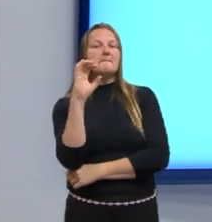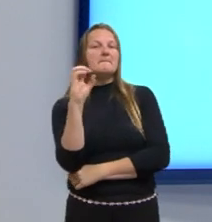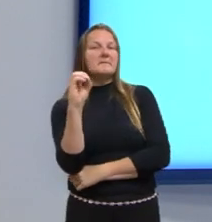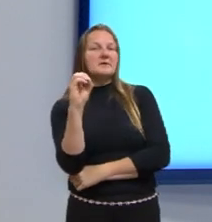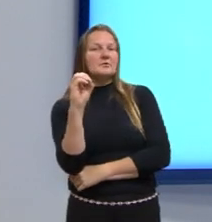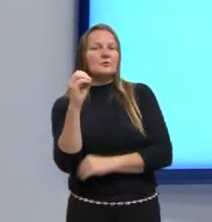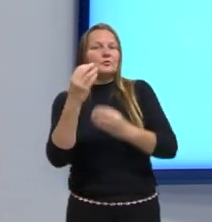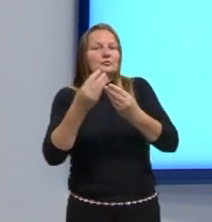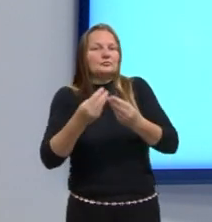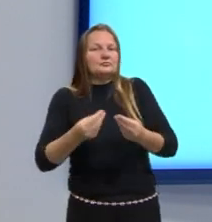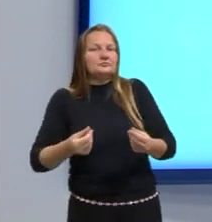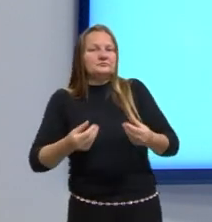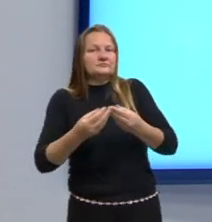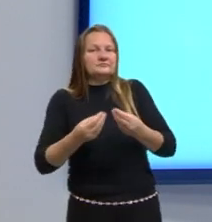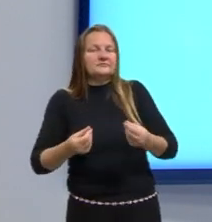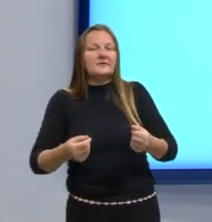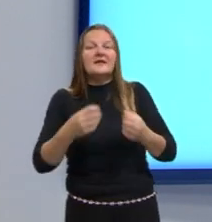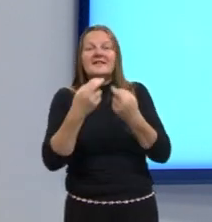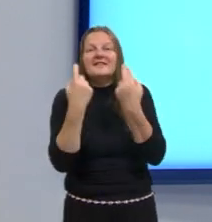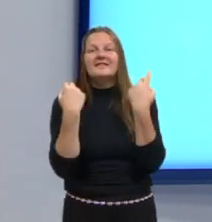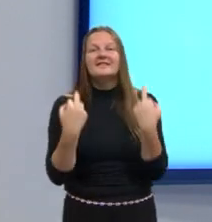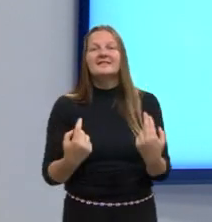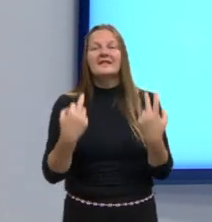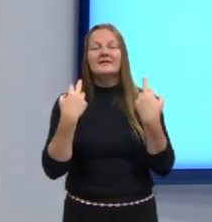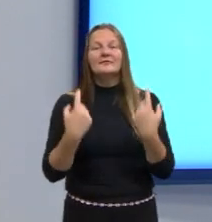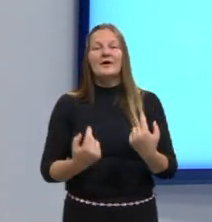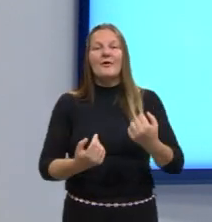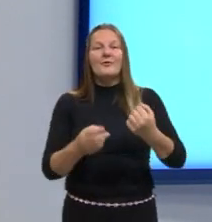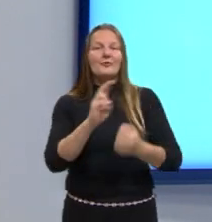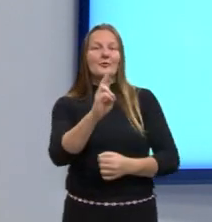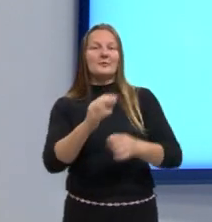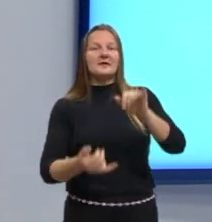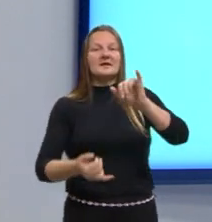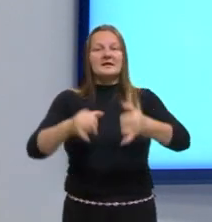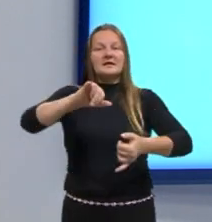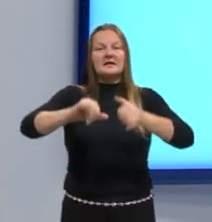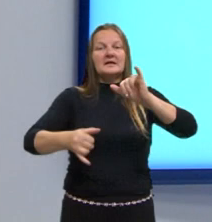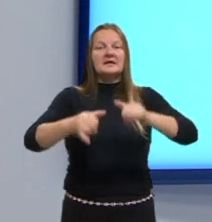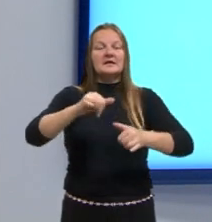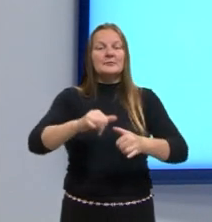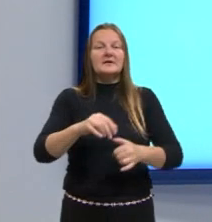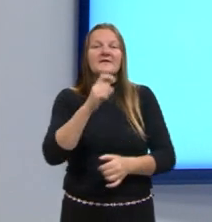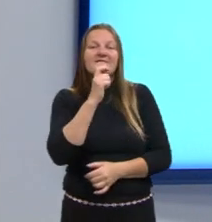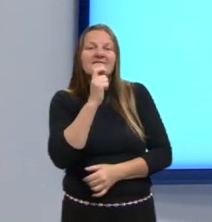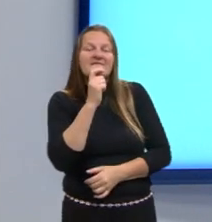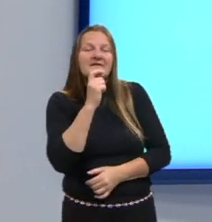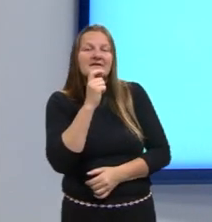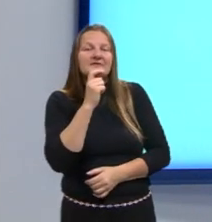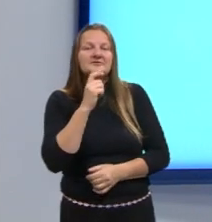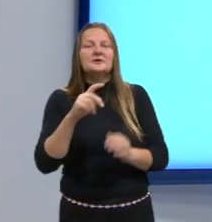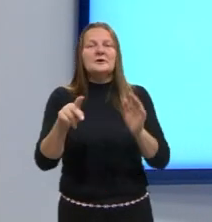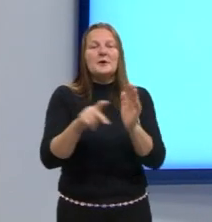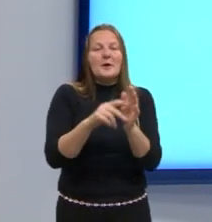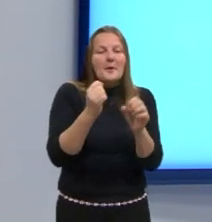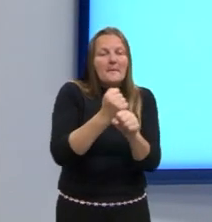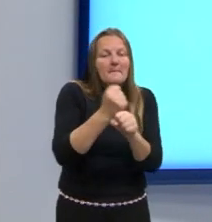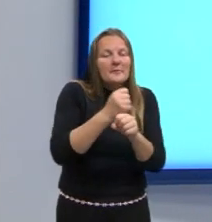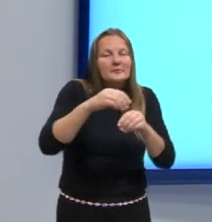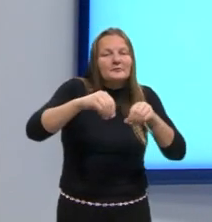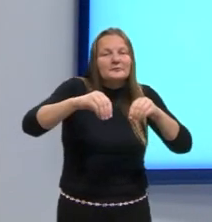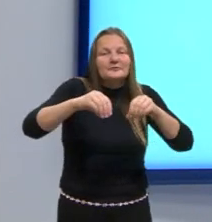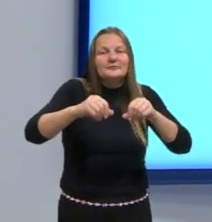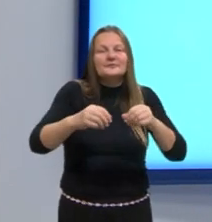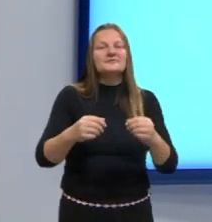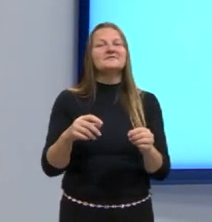biodegradáveis nós estamos falando da química verde né de produtos ambientalmente corretos e o que que são esses